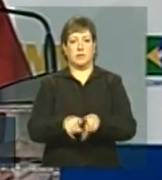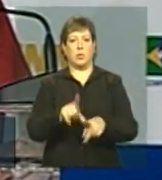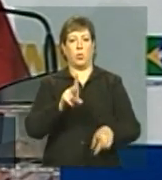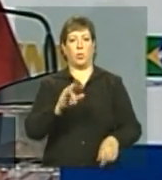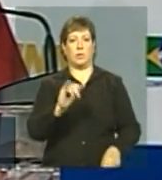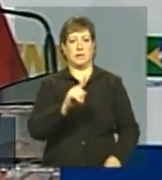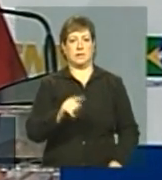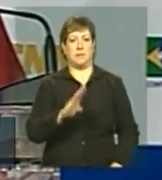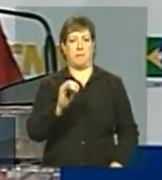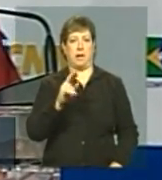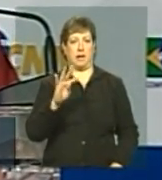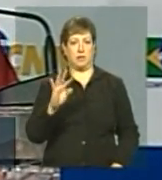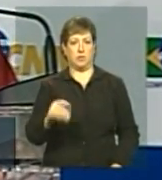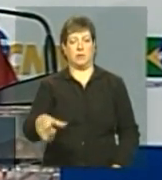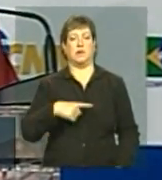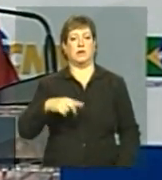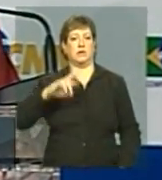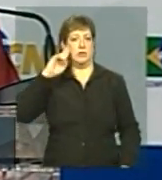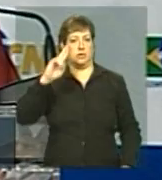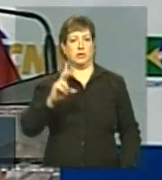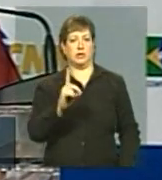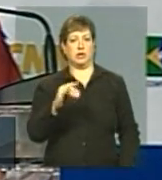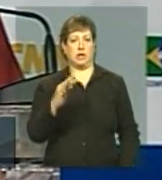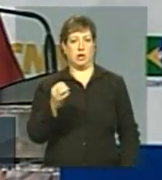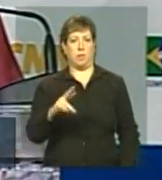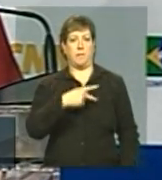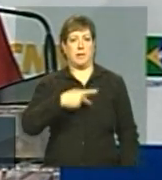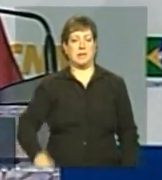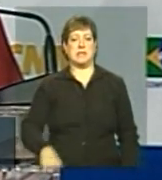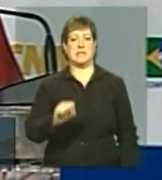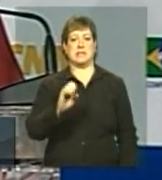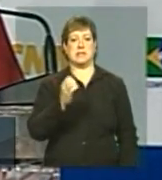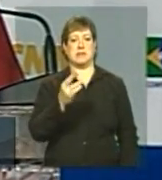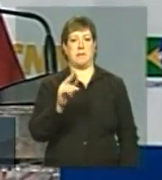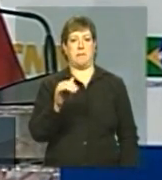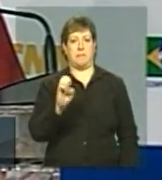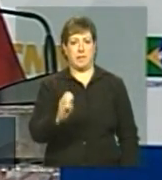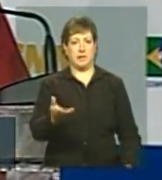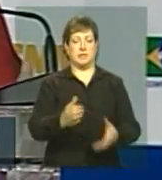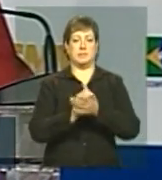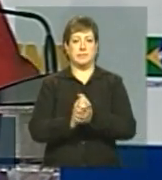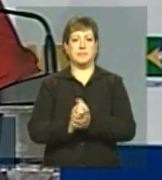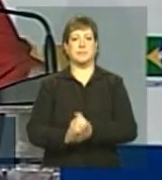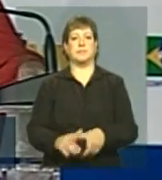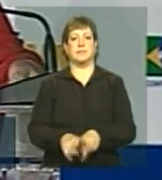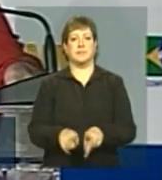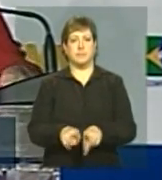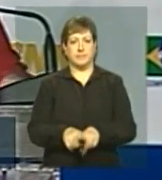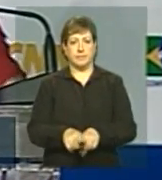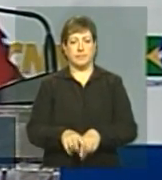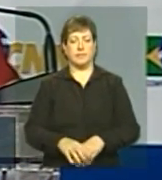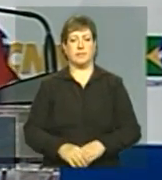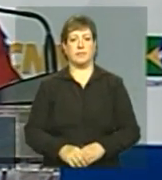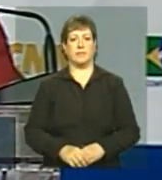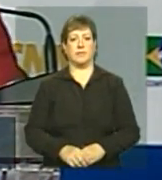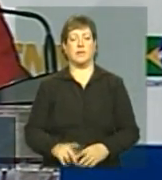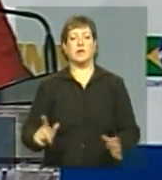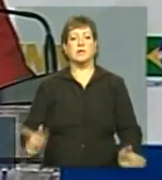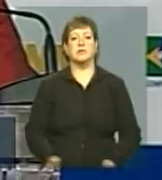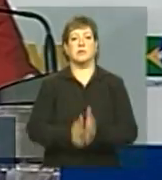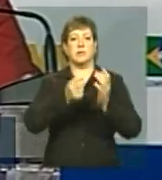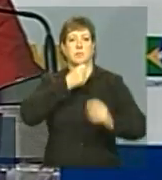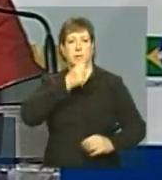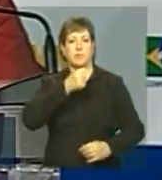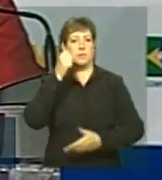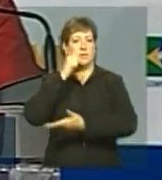Barreto, diretor-presidente do SEBRAE. Queria cumprimentar os senhores jornalistas